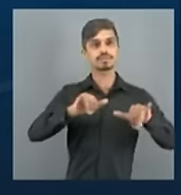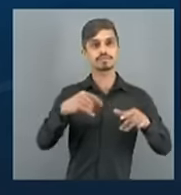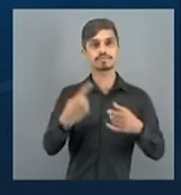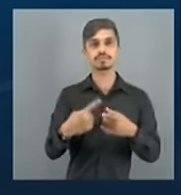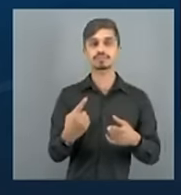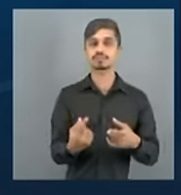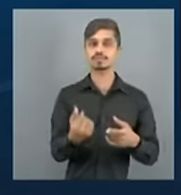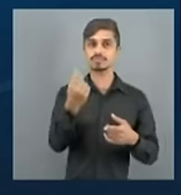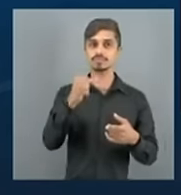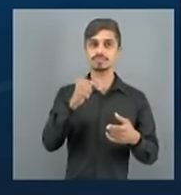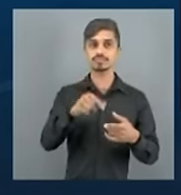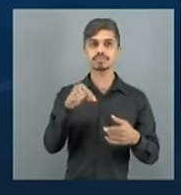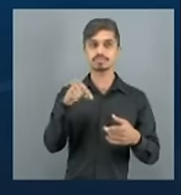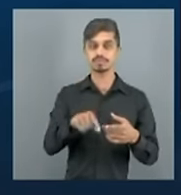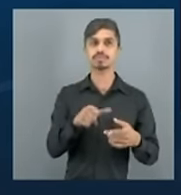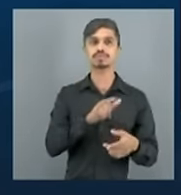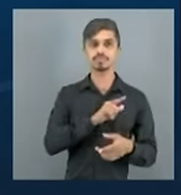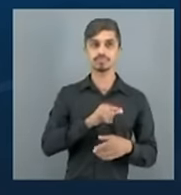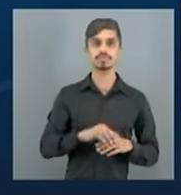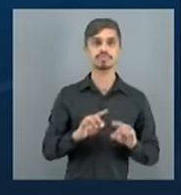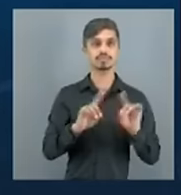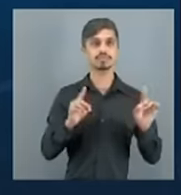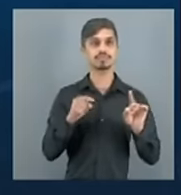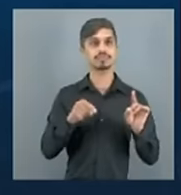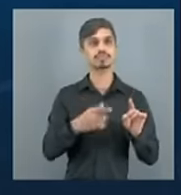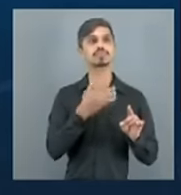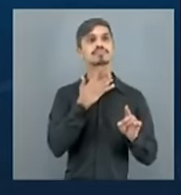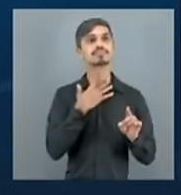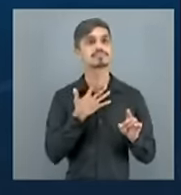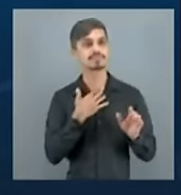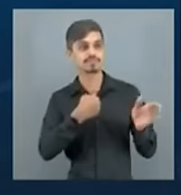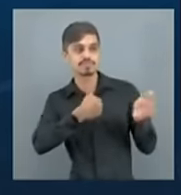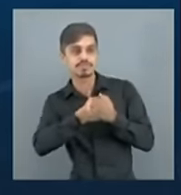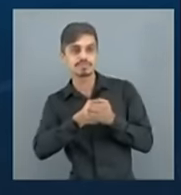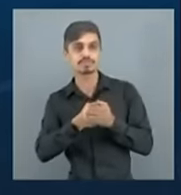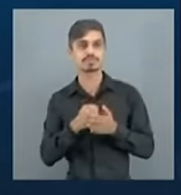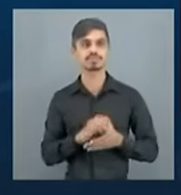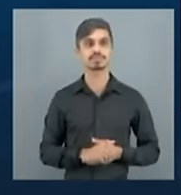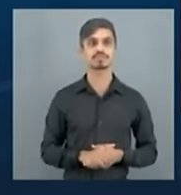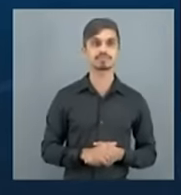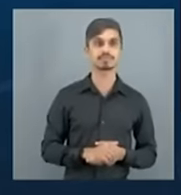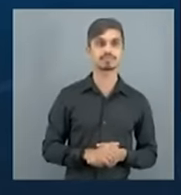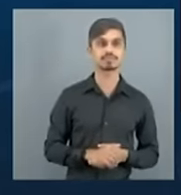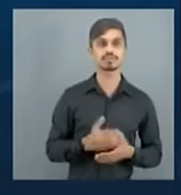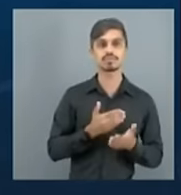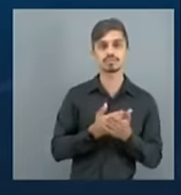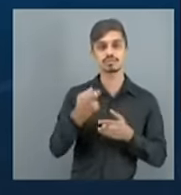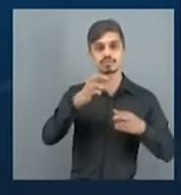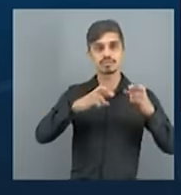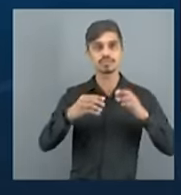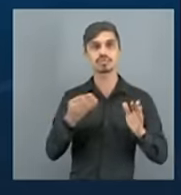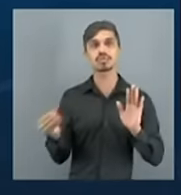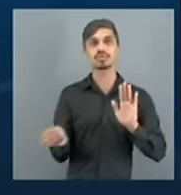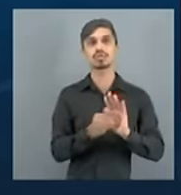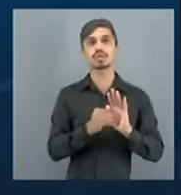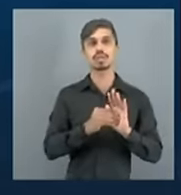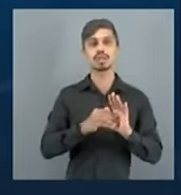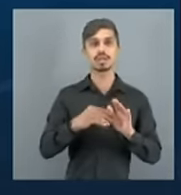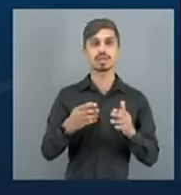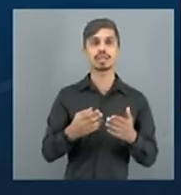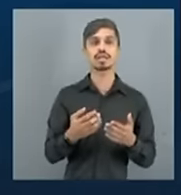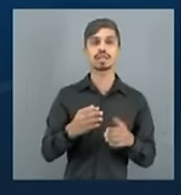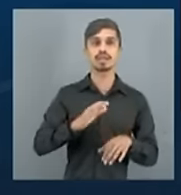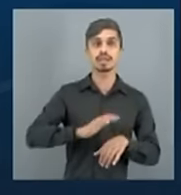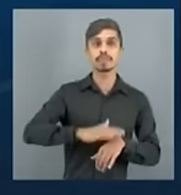dinheiro para isso a federação tem, tá? Mas ela prefere passar despercebido. Começa a monitorar e coloca uma equipe de mais qualidade, porque a